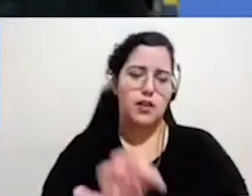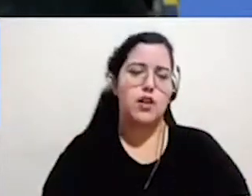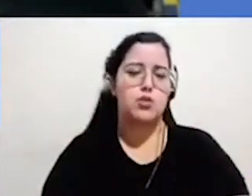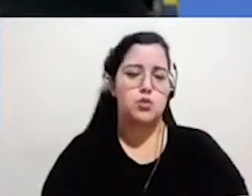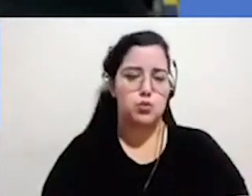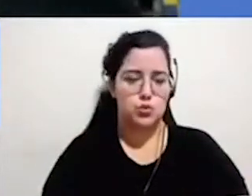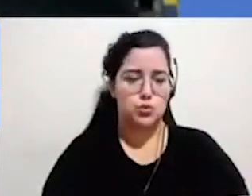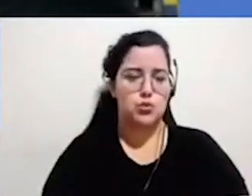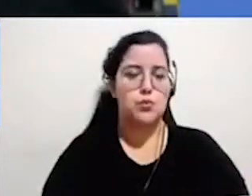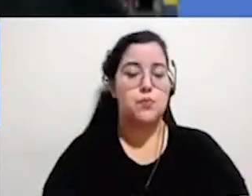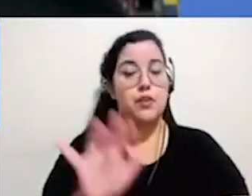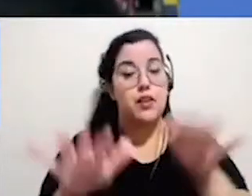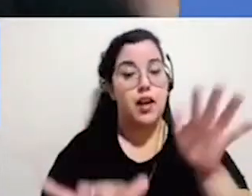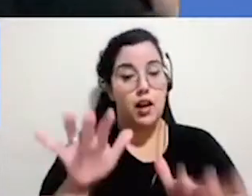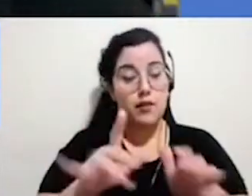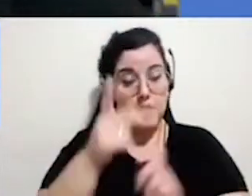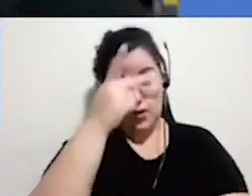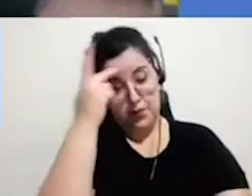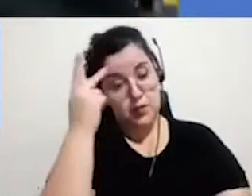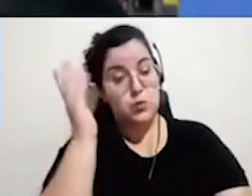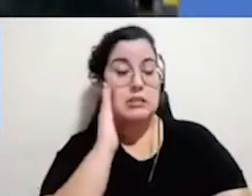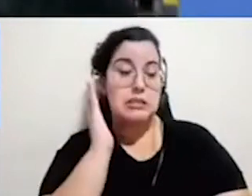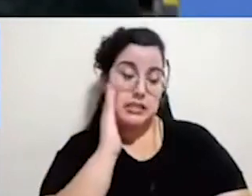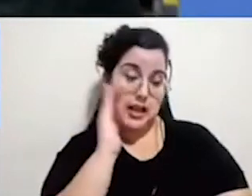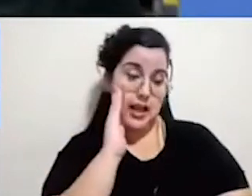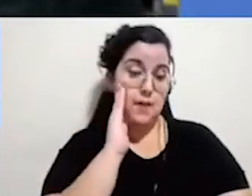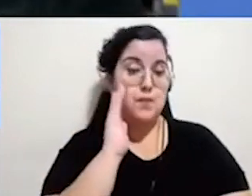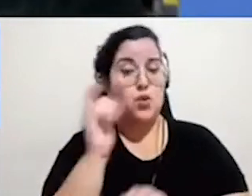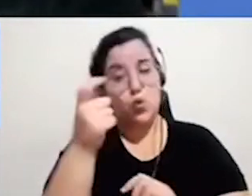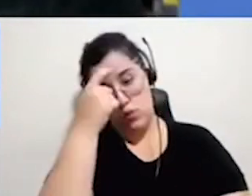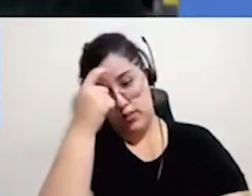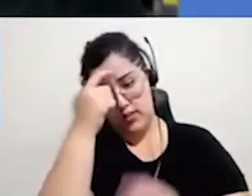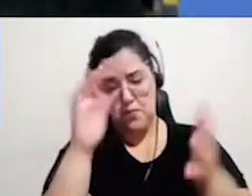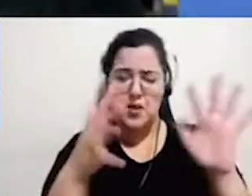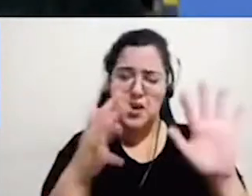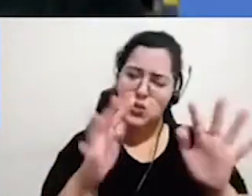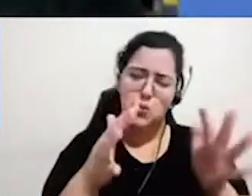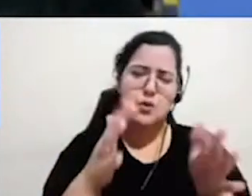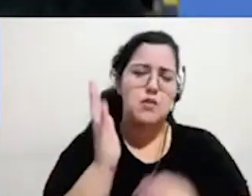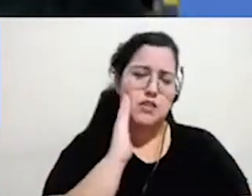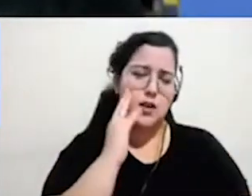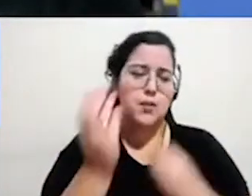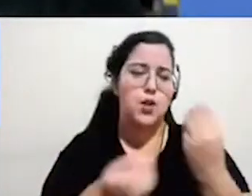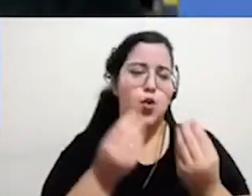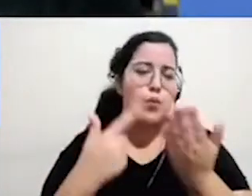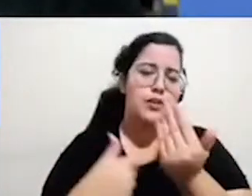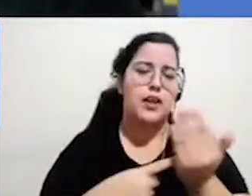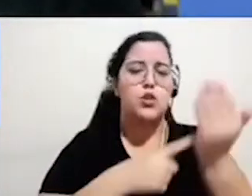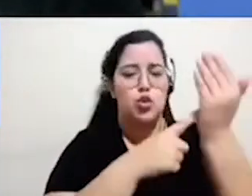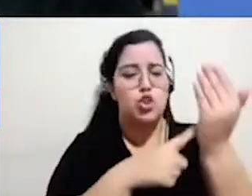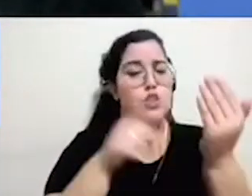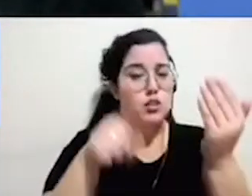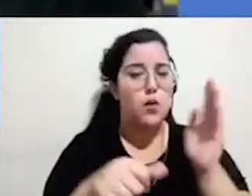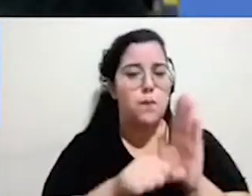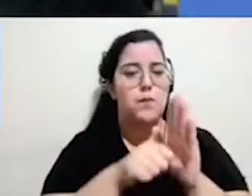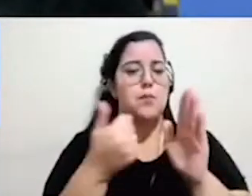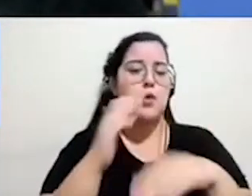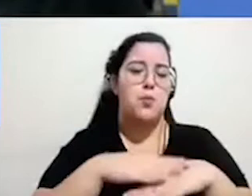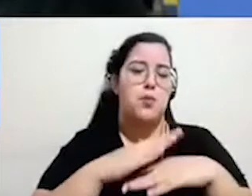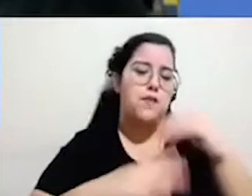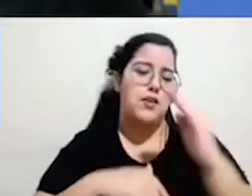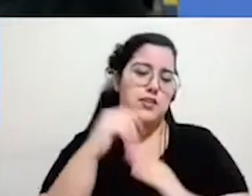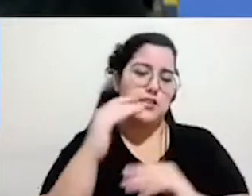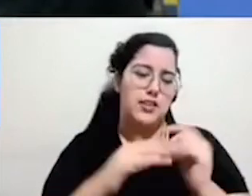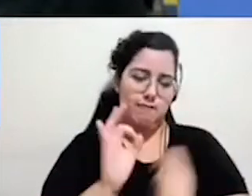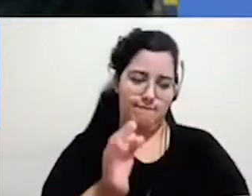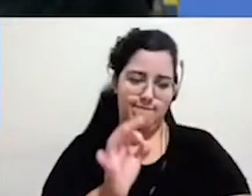quem sabe, quem tem um mínimo de noção de para onde a tecnologia está indo, deveria ser o primeiro a botar o pé ali dentro, né?